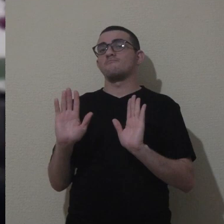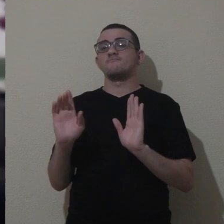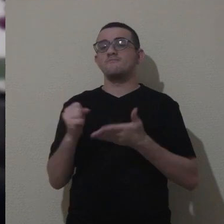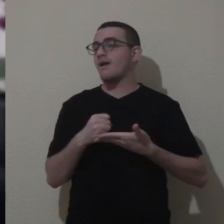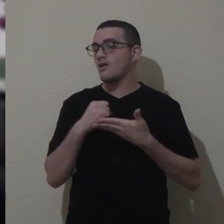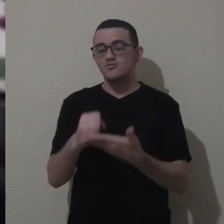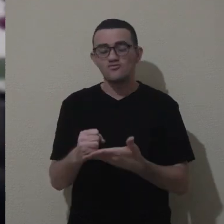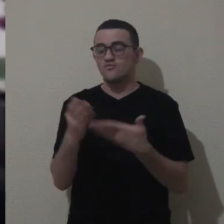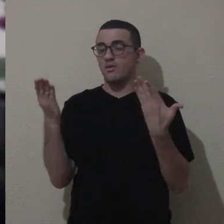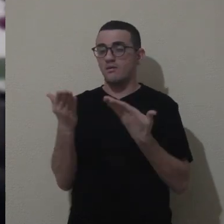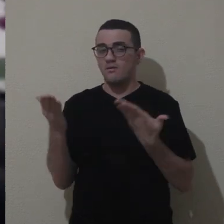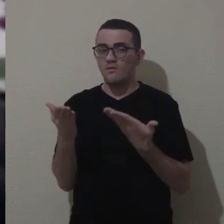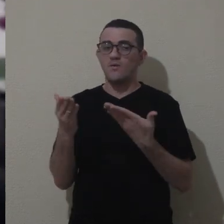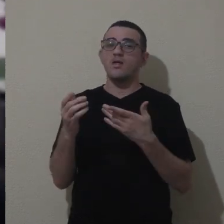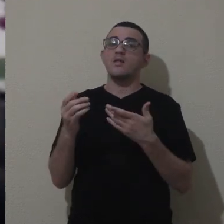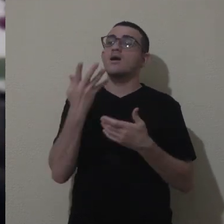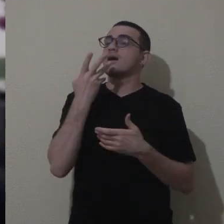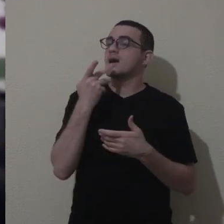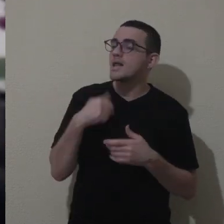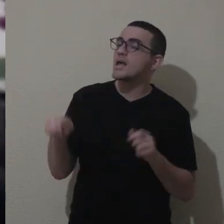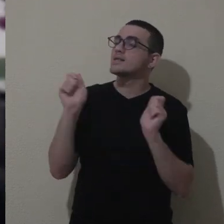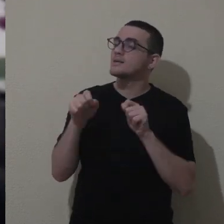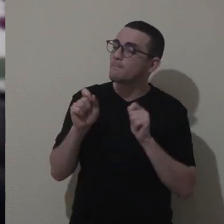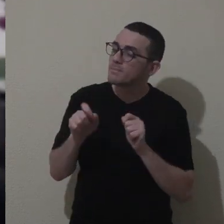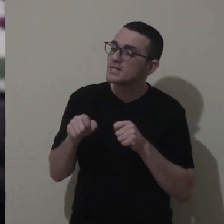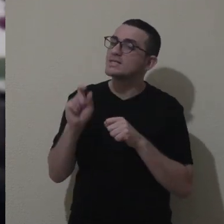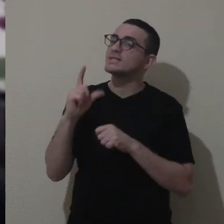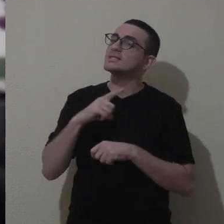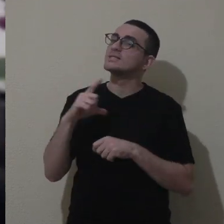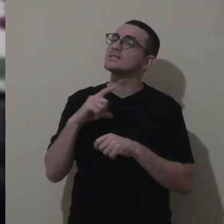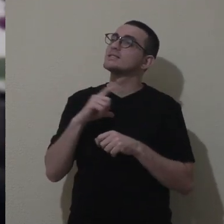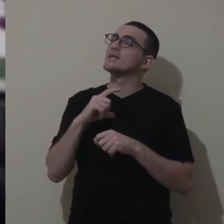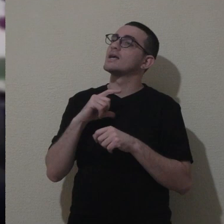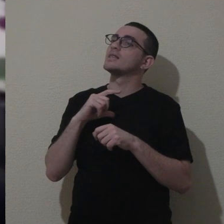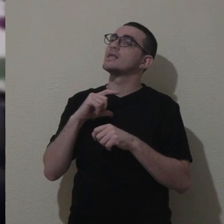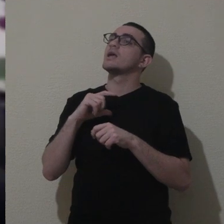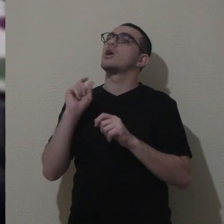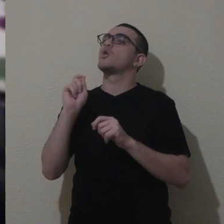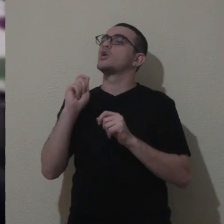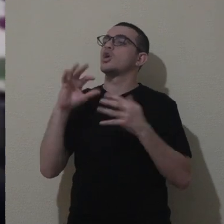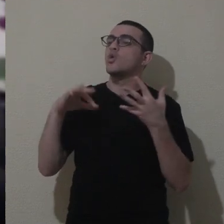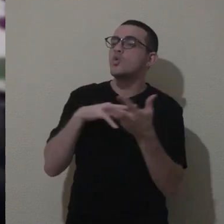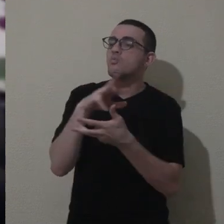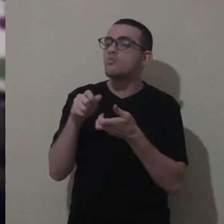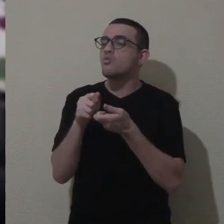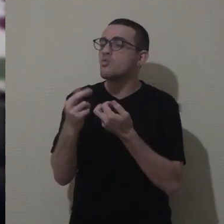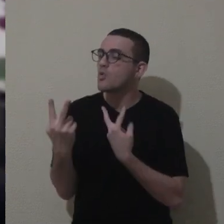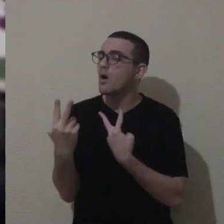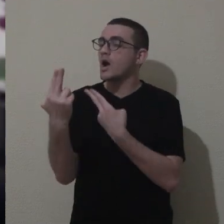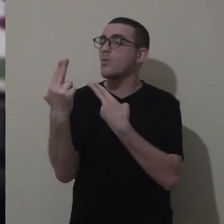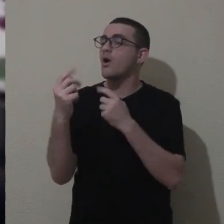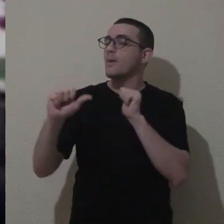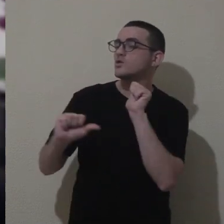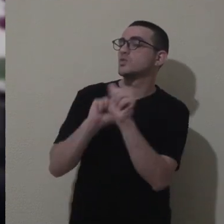não é essa ajuda que a criança precisa. A criança precisa ter um referencial de que o mundo externo é igual, mas que o que